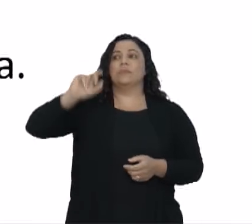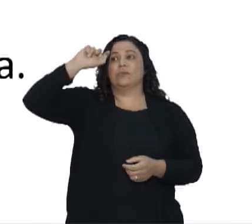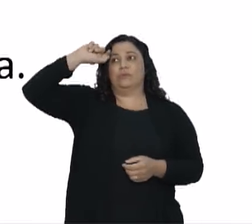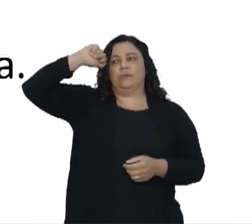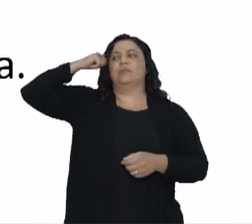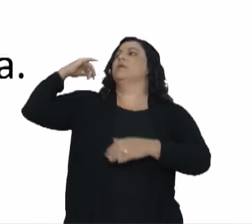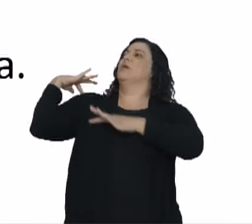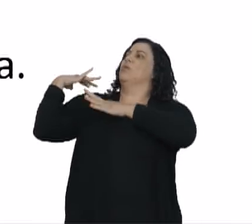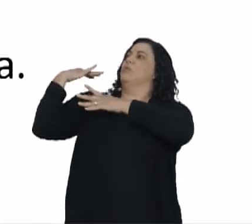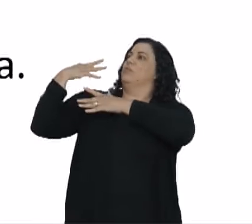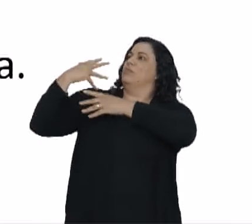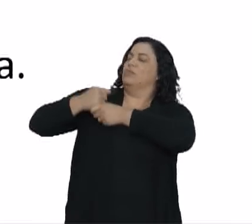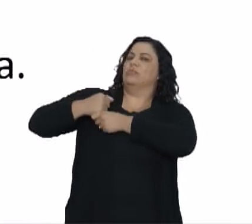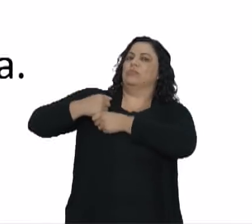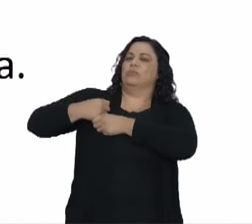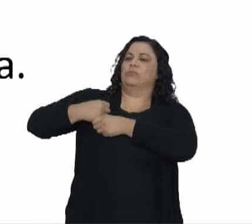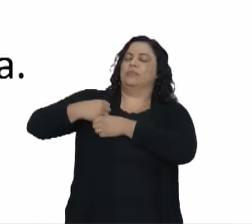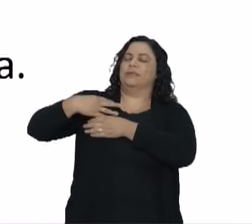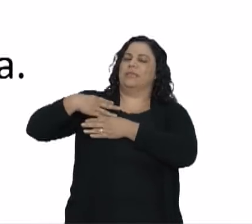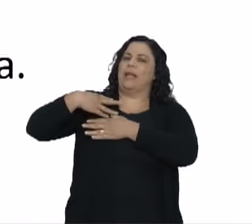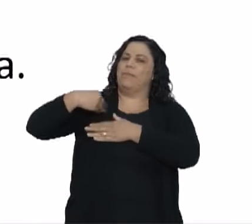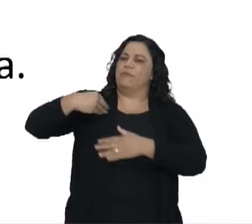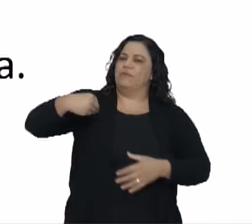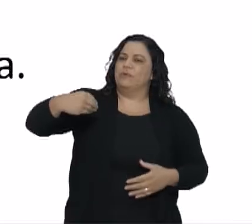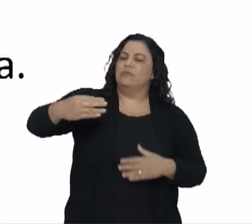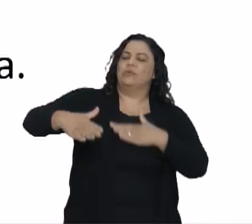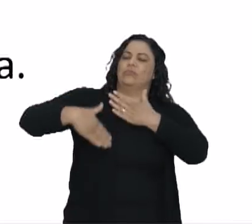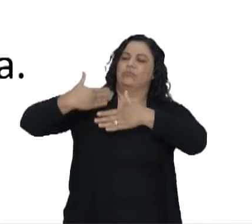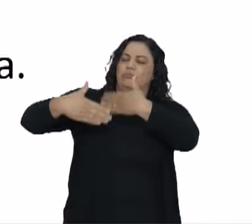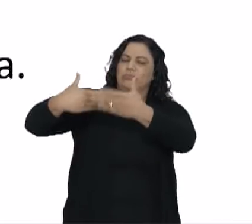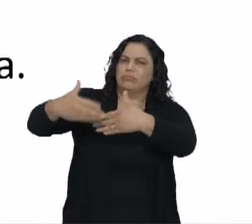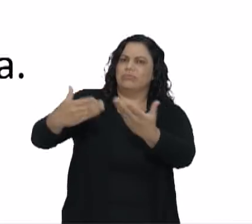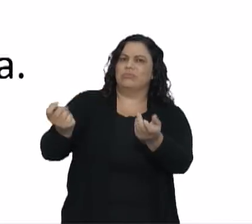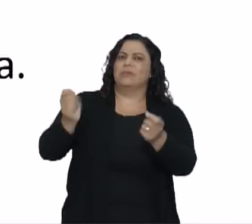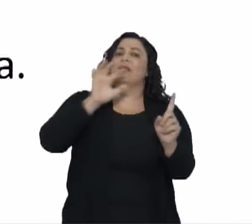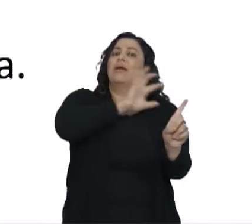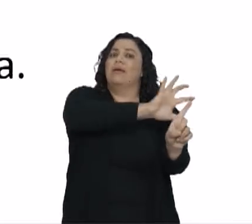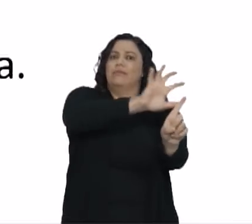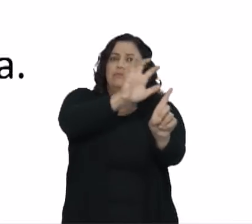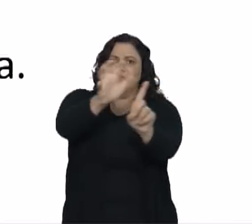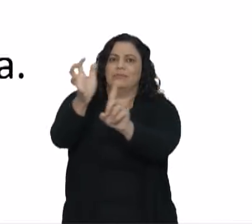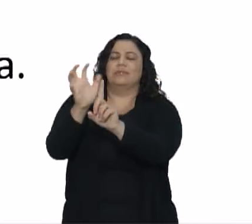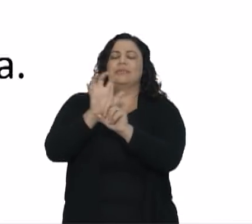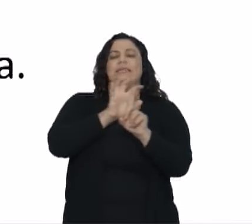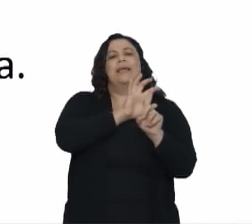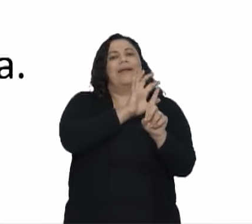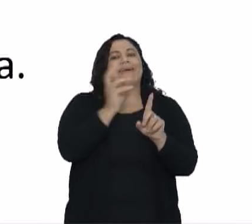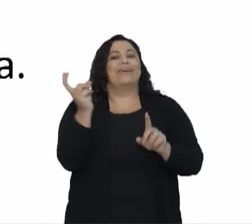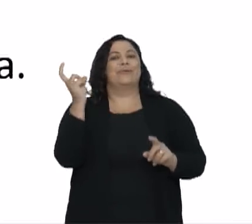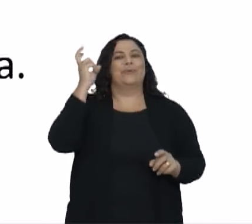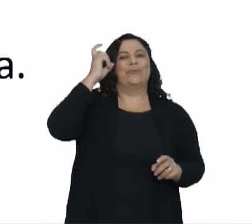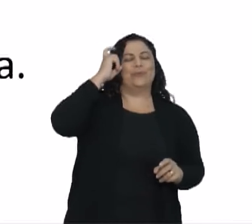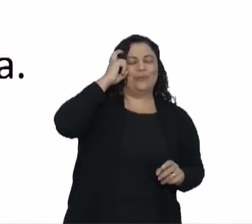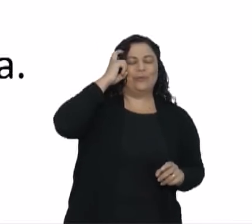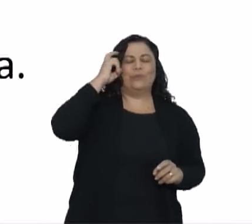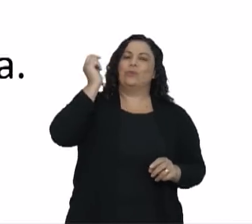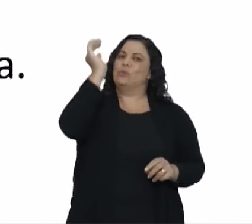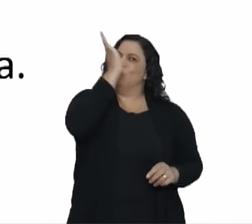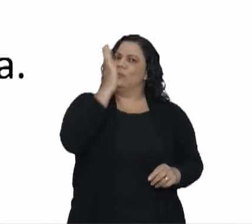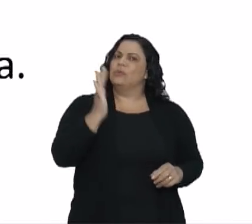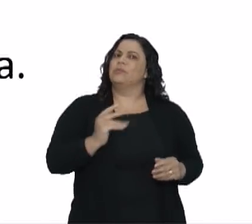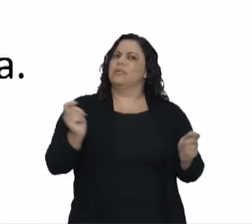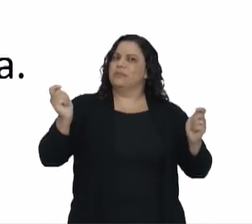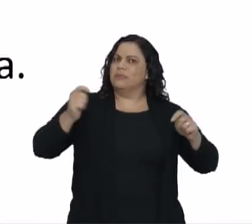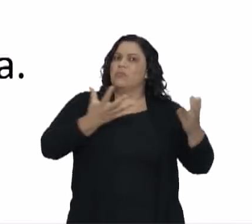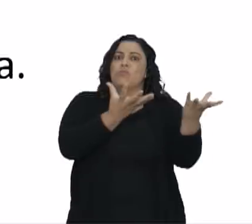na formação cultural do Brasil. Muitos são os aspectos da nossa cultura que refletem